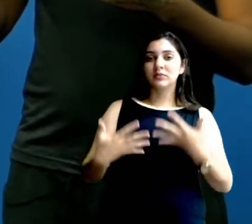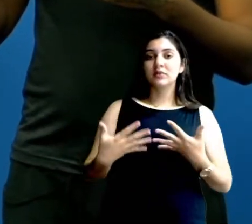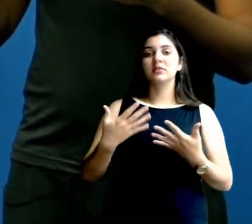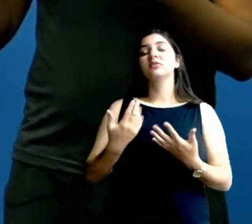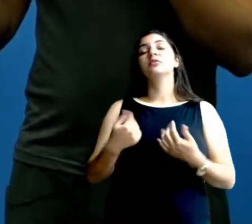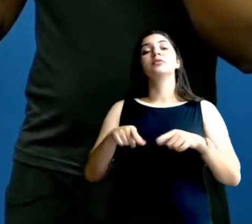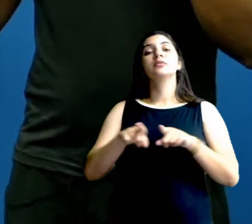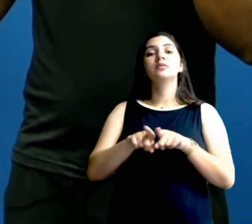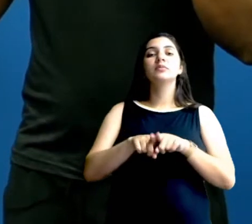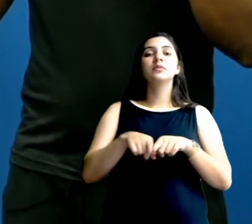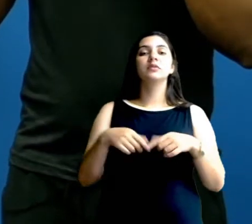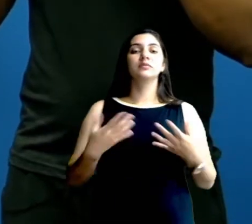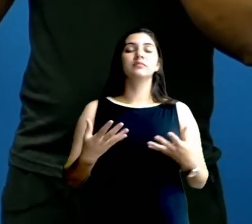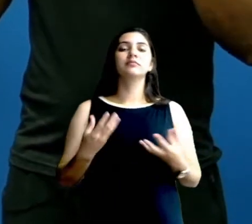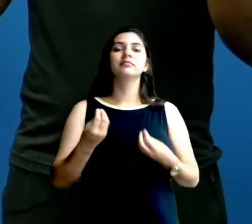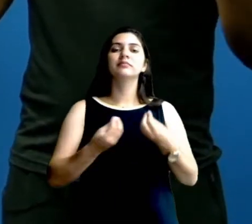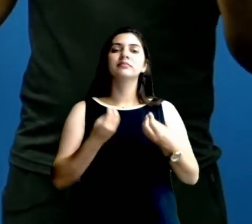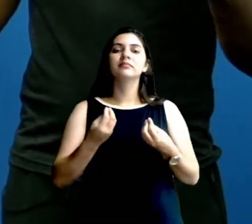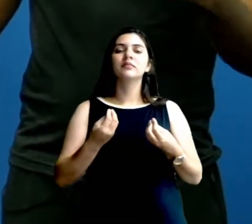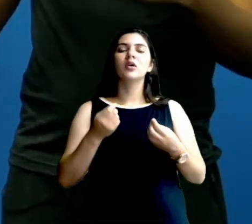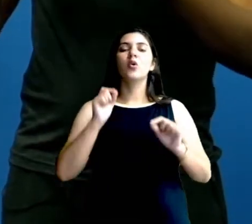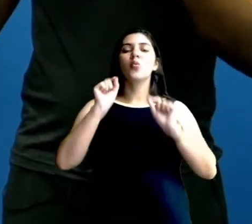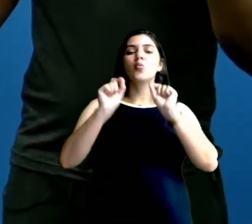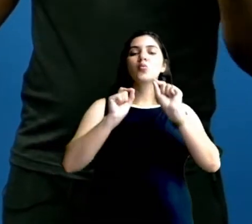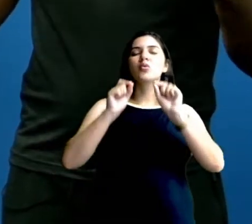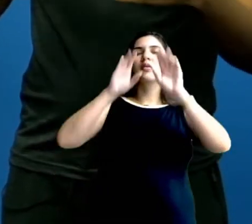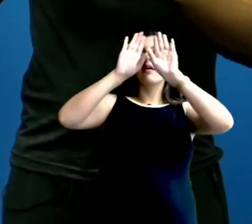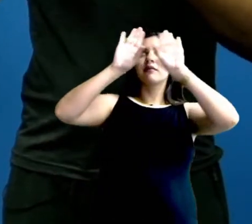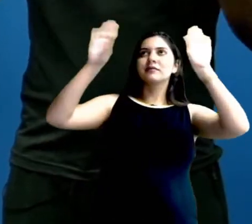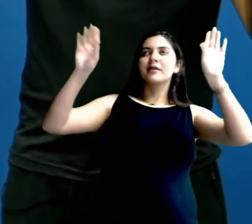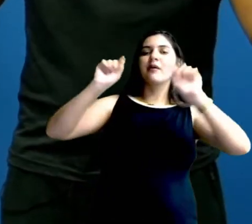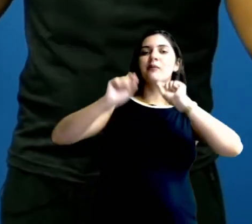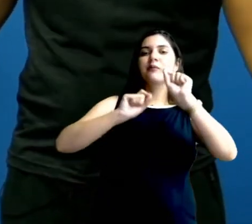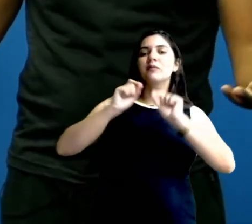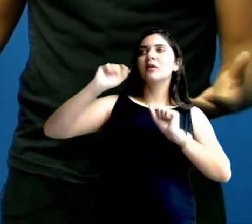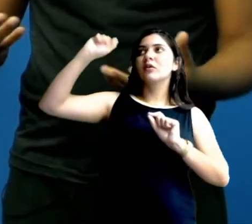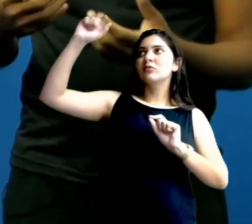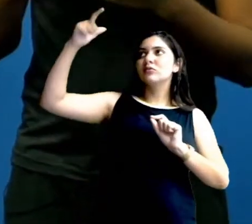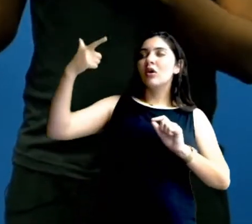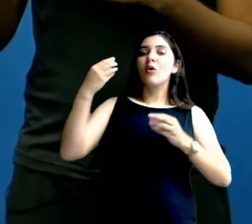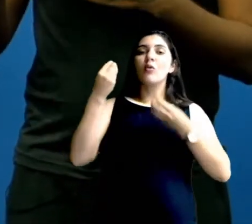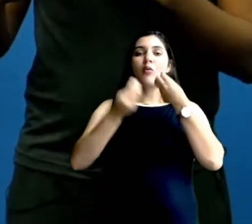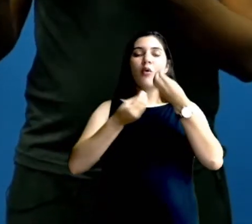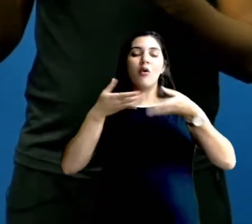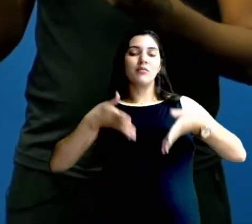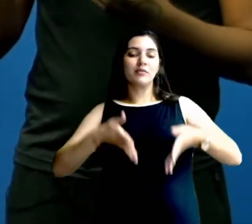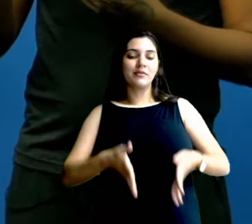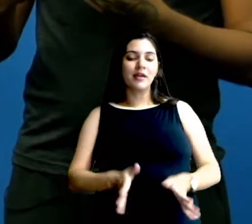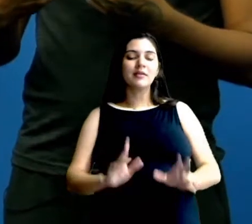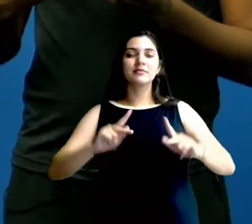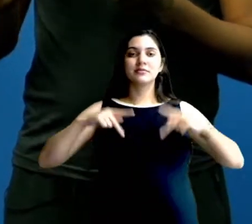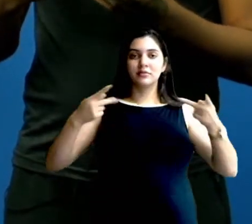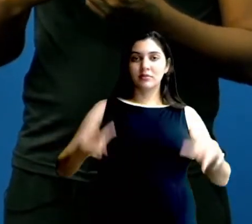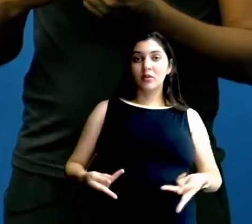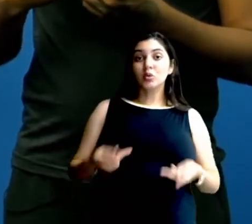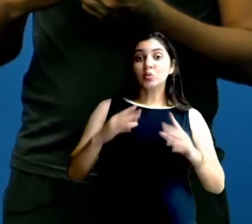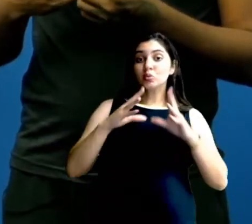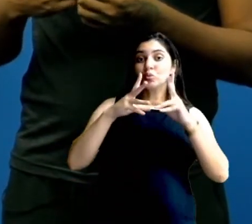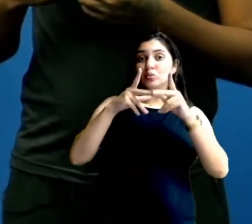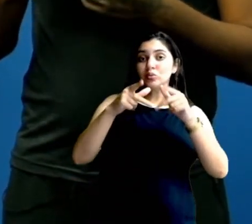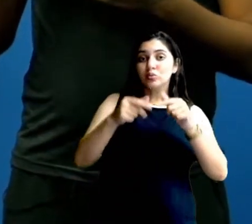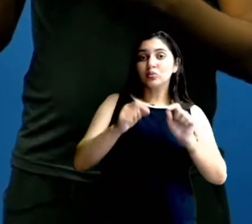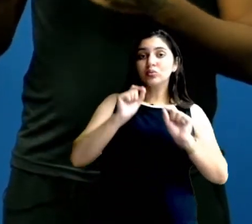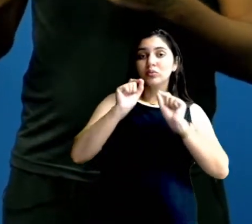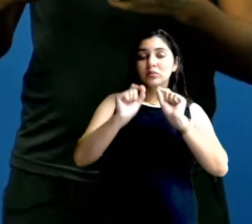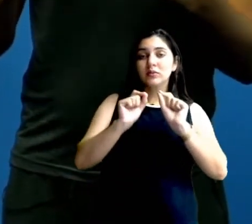ah como é o que era o céu o que era o sol Como nasceu a humanidade tudo eles tomavam isso a